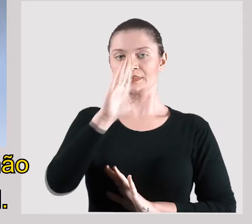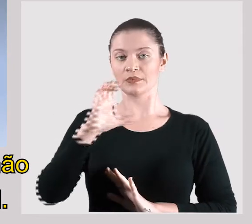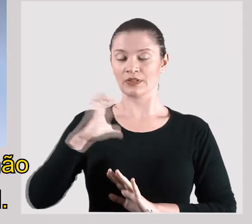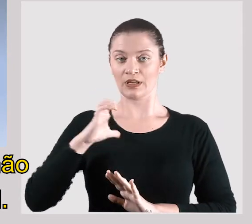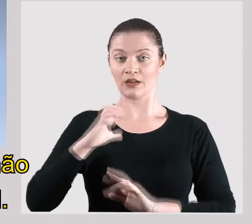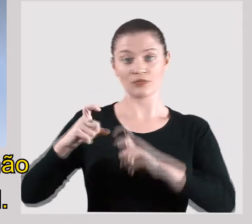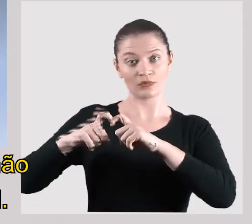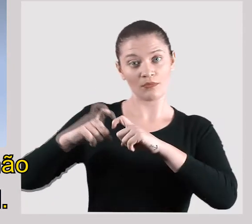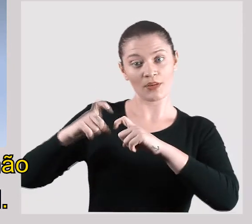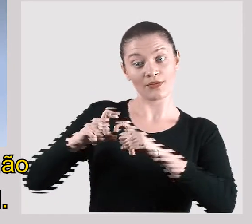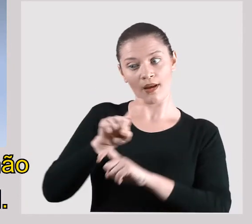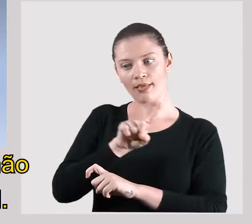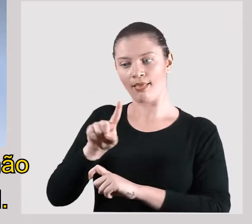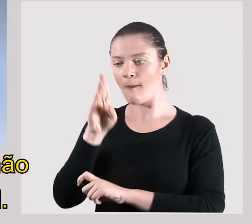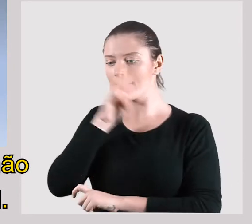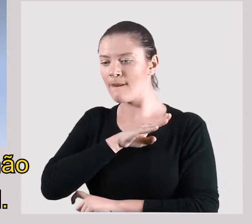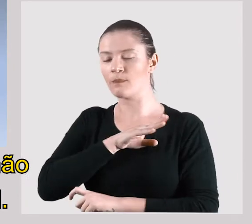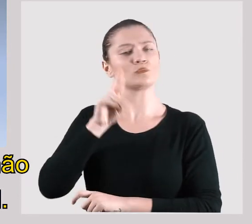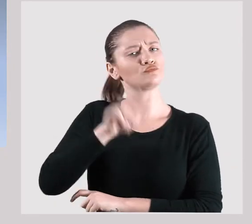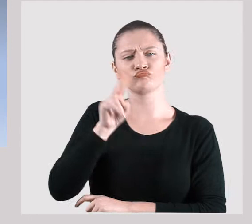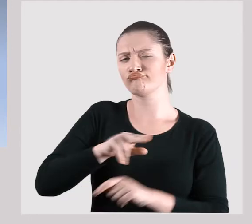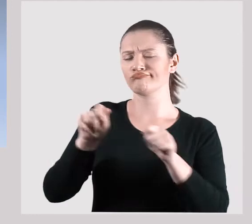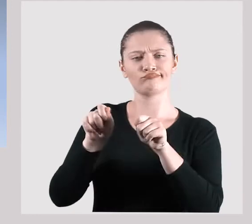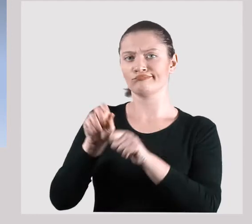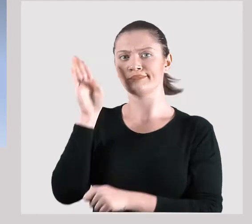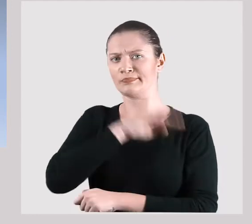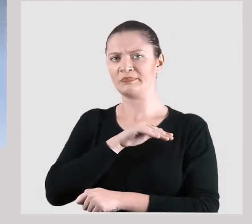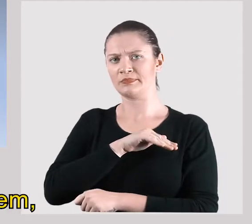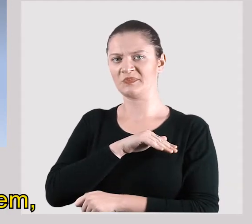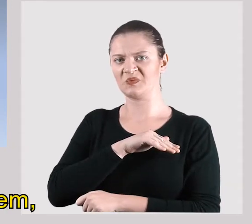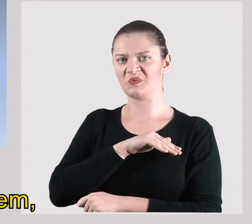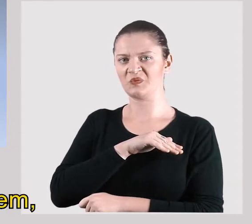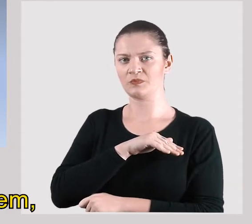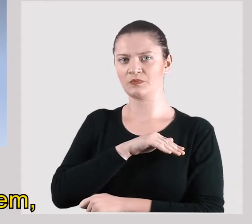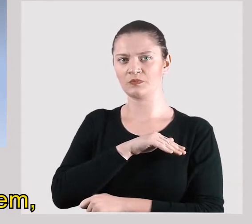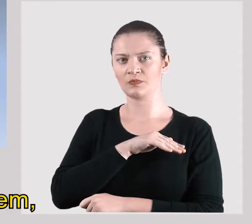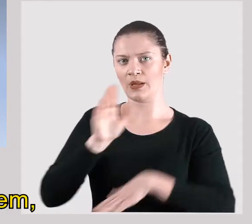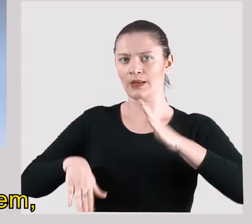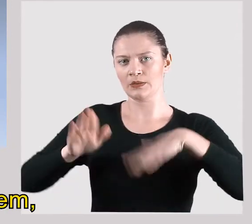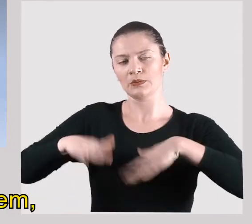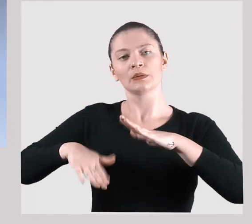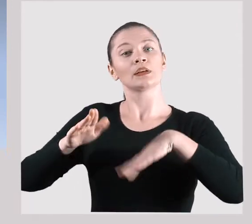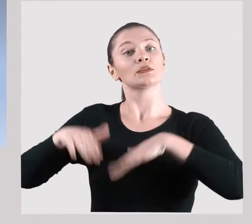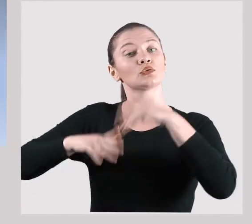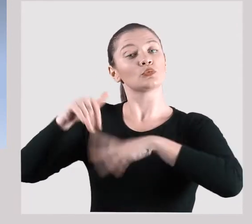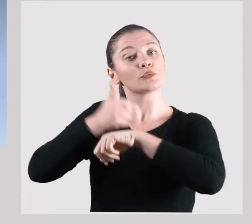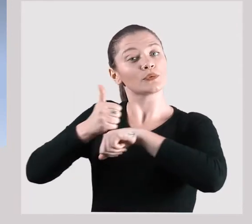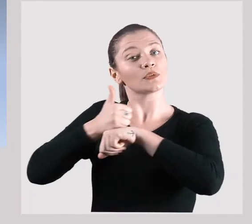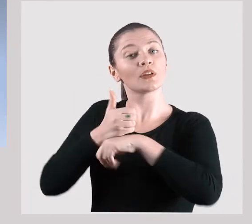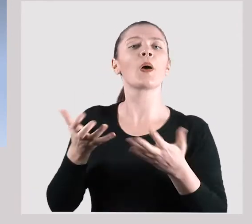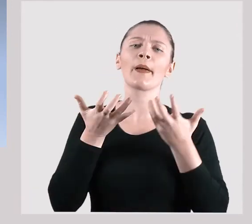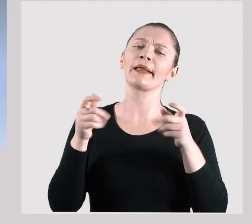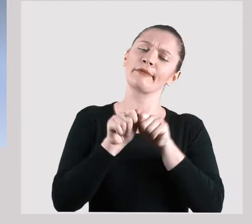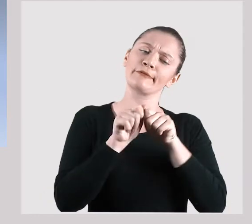Então, nunca fazer o mal, né? E às vezes o médico, né, o profissional querendo fazer o bem pode causar